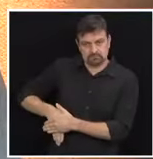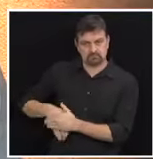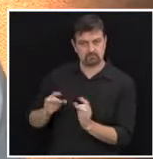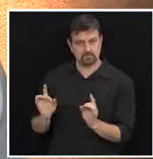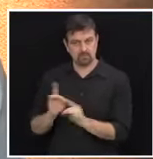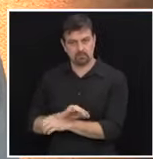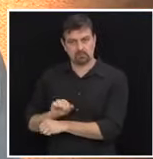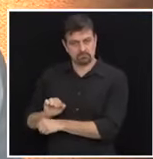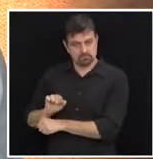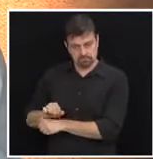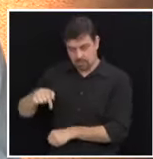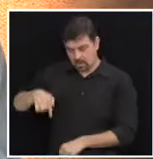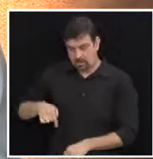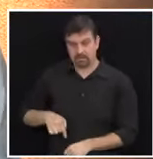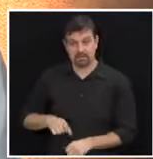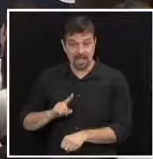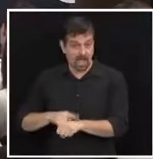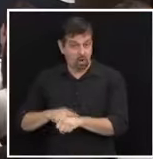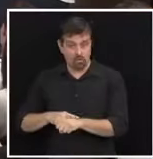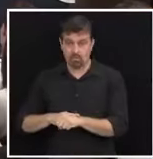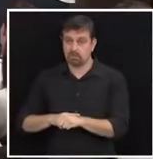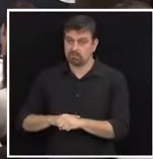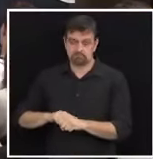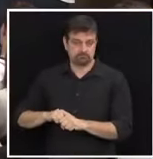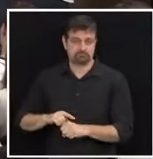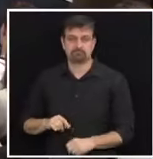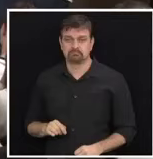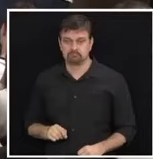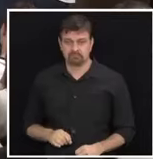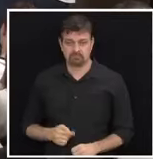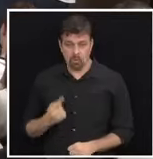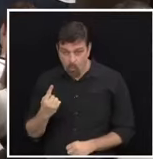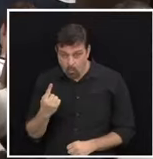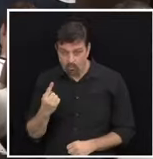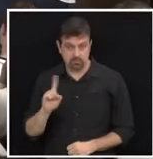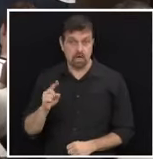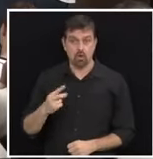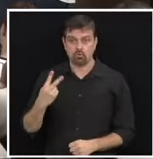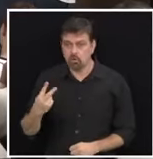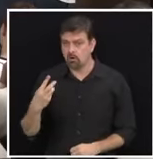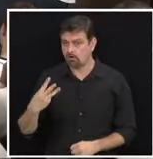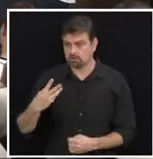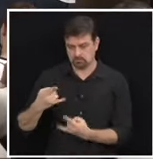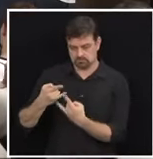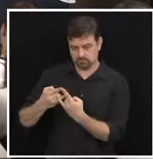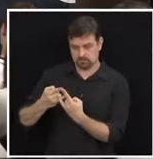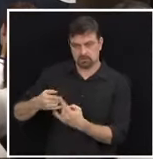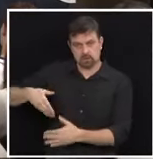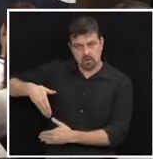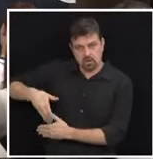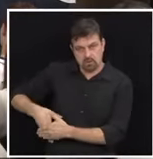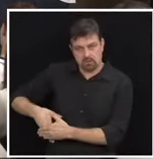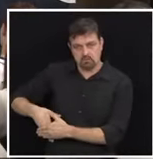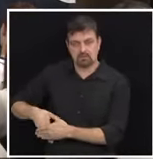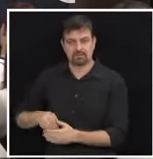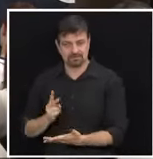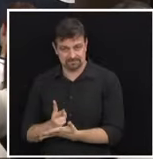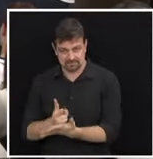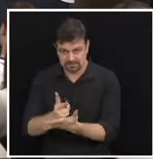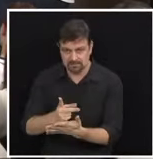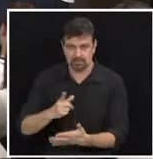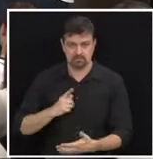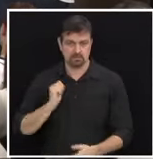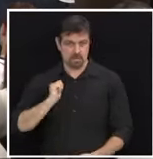de maneira que você possa usar em qualquer momento. O ideal é não só um, é até 2 ou 3, mas sempre está na carteira ou está